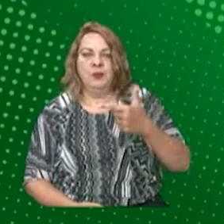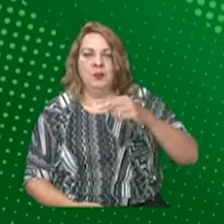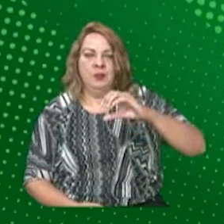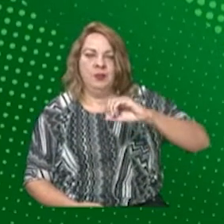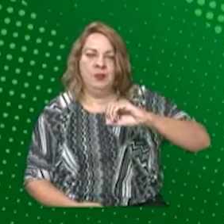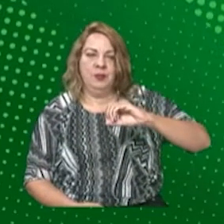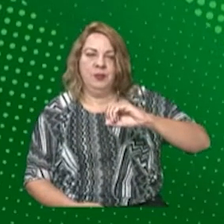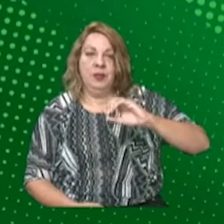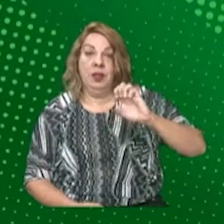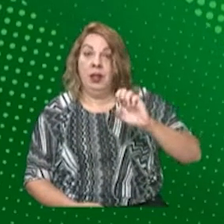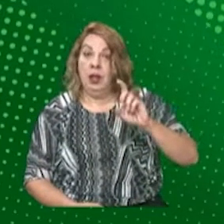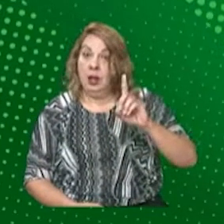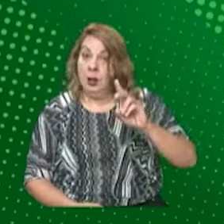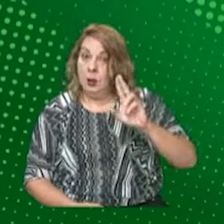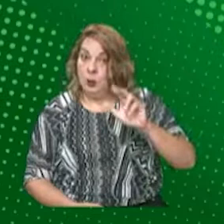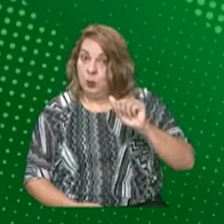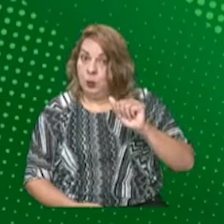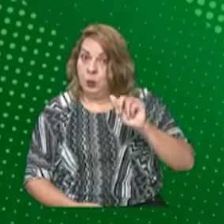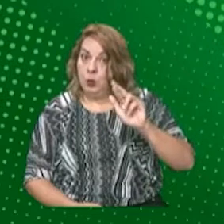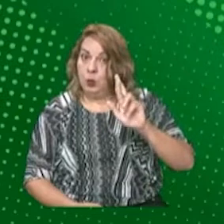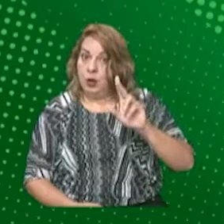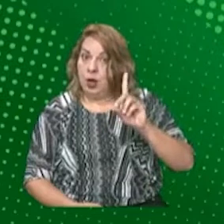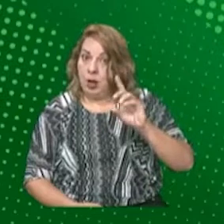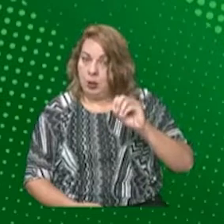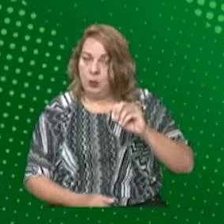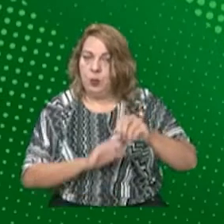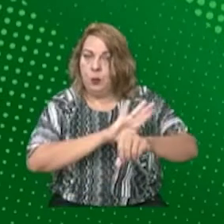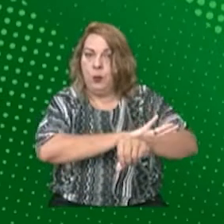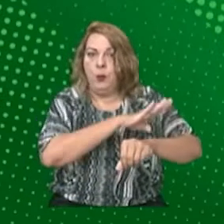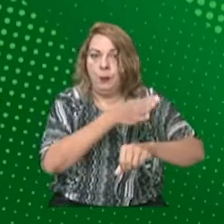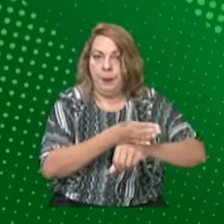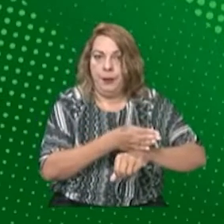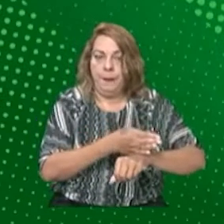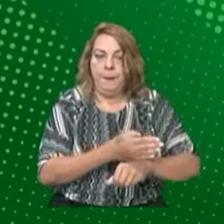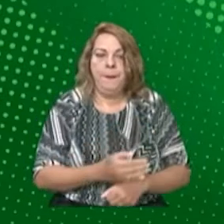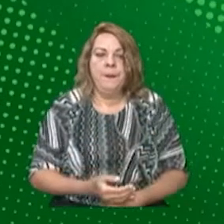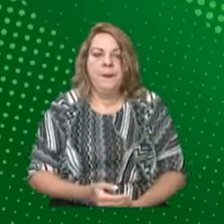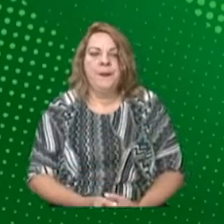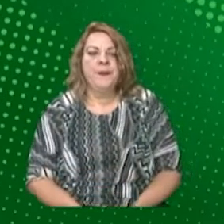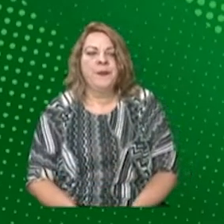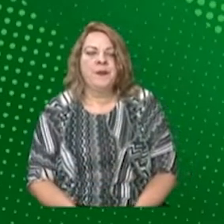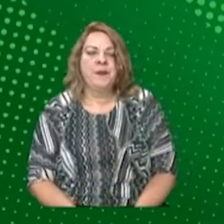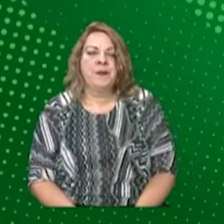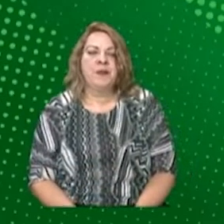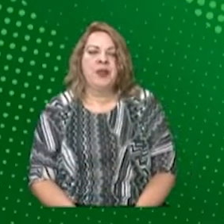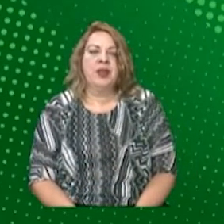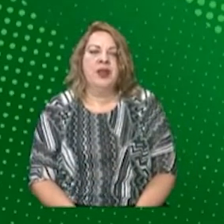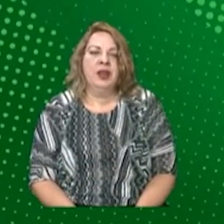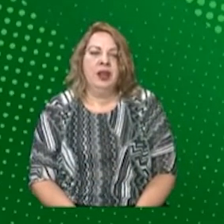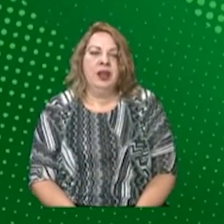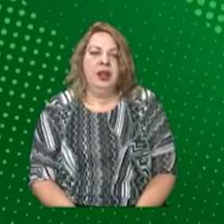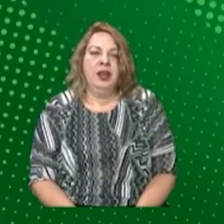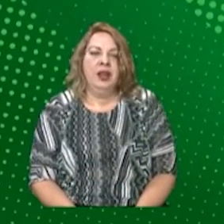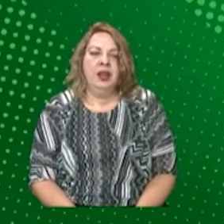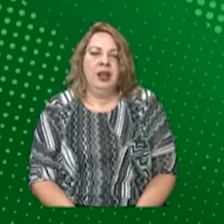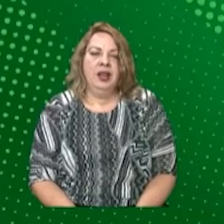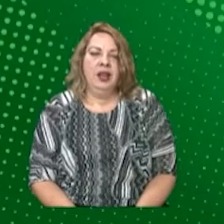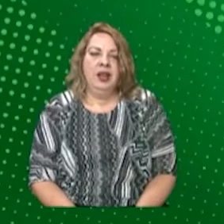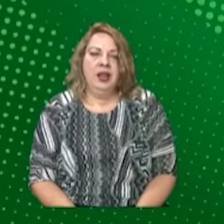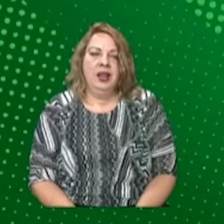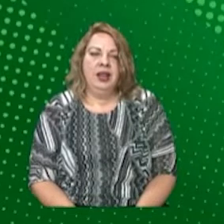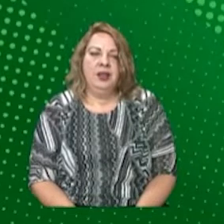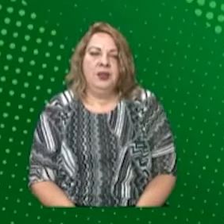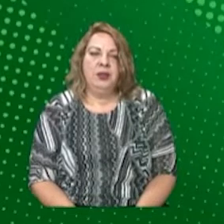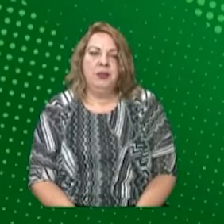105820, tá? É o Eduardo de Propriar, adquiriu com o Eduardo e Mônica. Tá aqui, ó, Eduardo e Mônica. Eduardo não é música, e Mônica, não. Olha